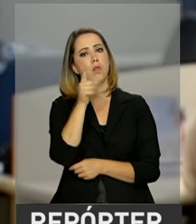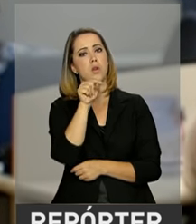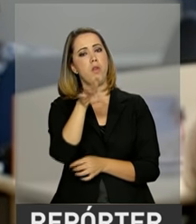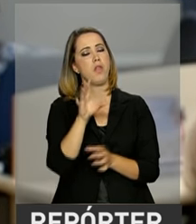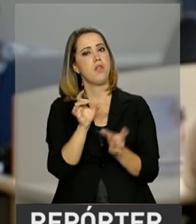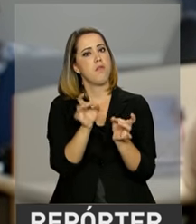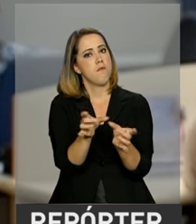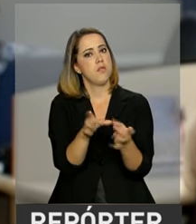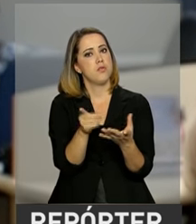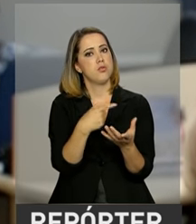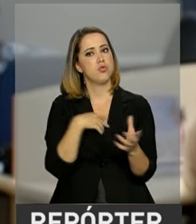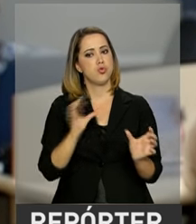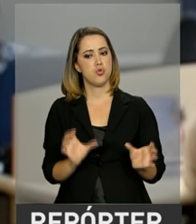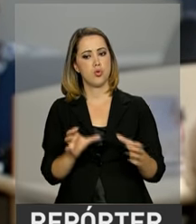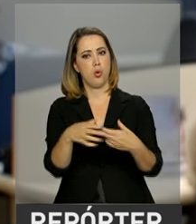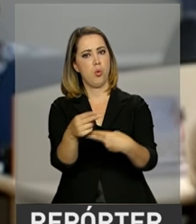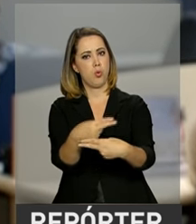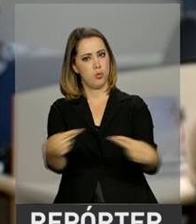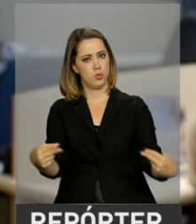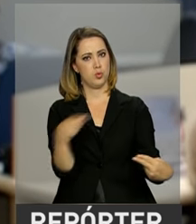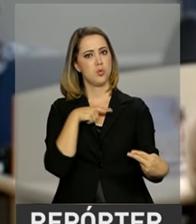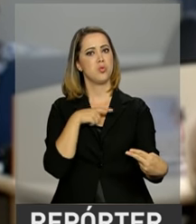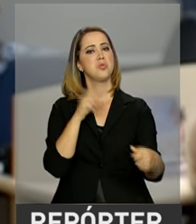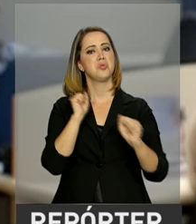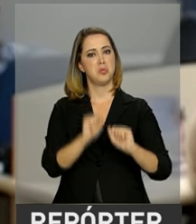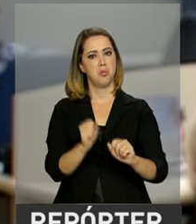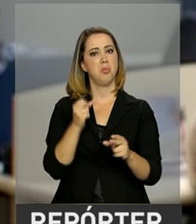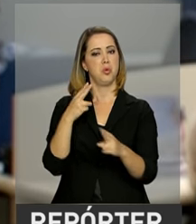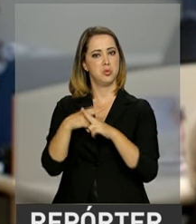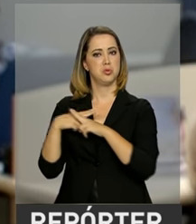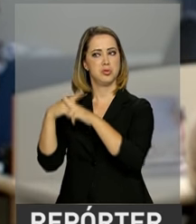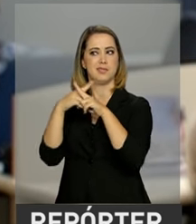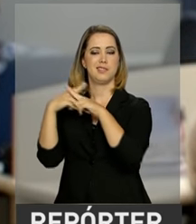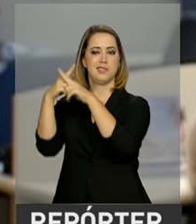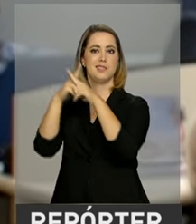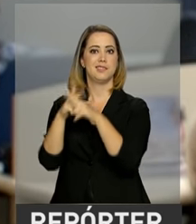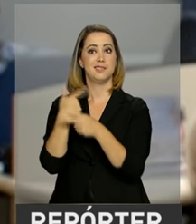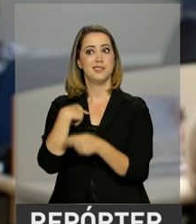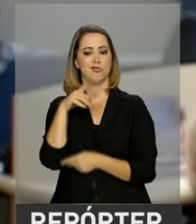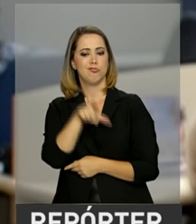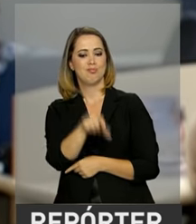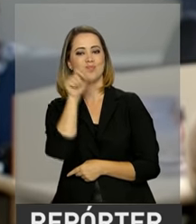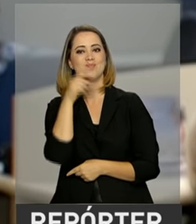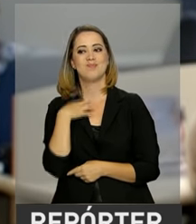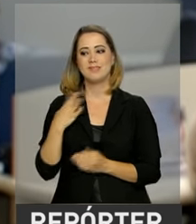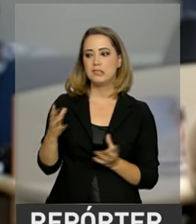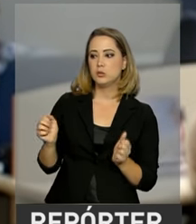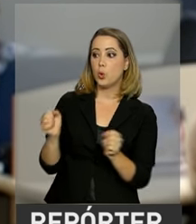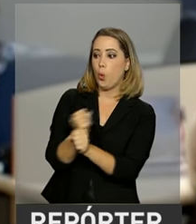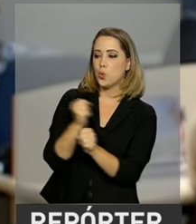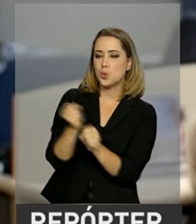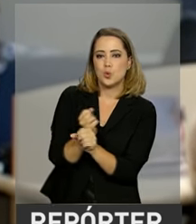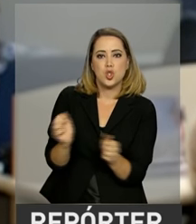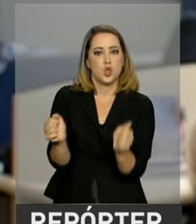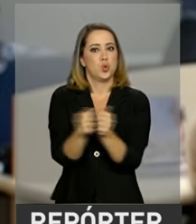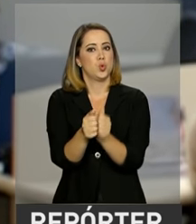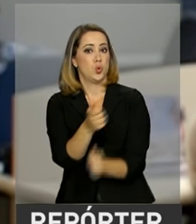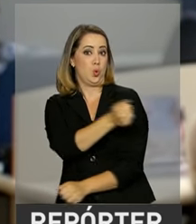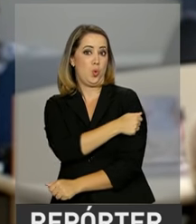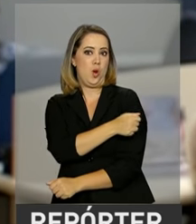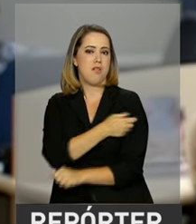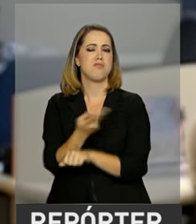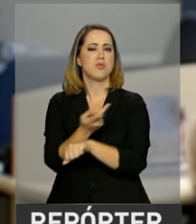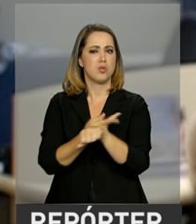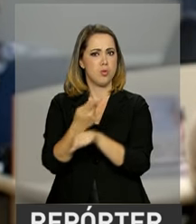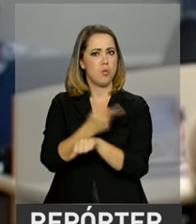para lançamento de satélite de pequeno porte ele então decidiu envolver os alunos no desenvolvimento desse satélite foi atrás de